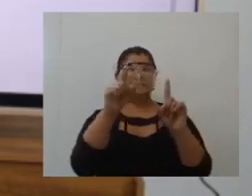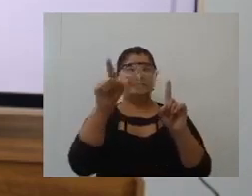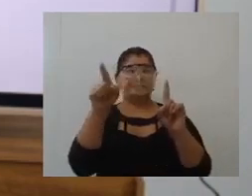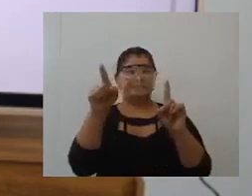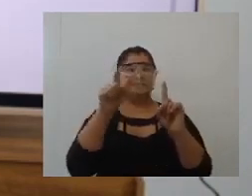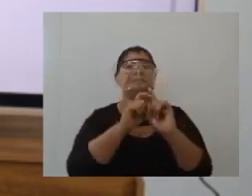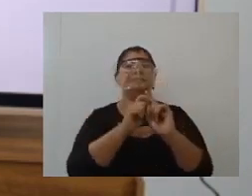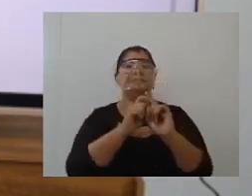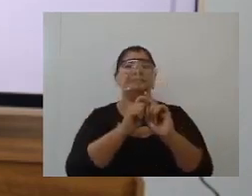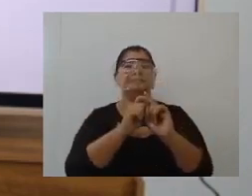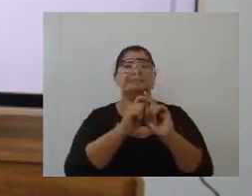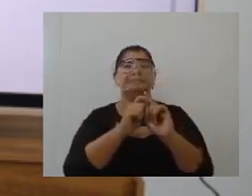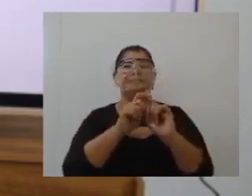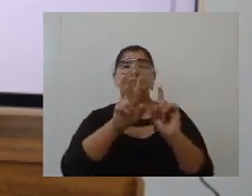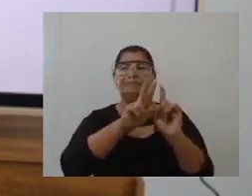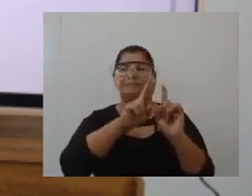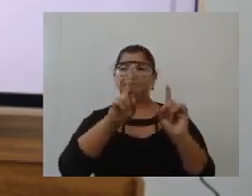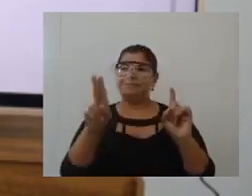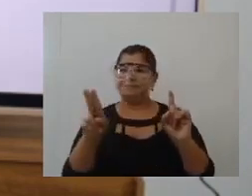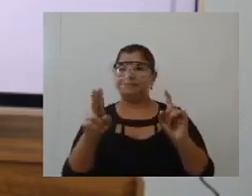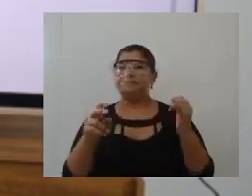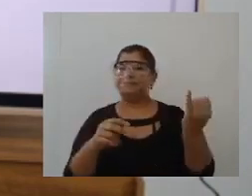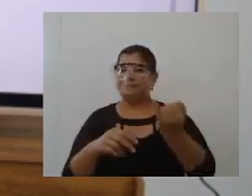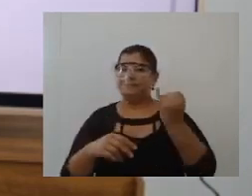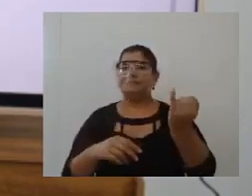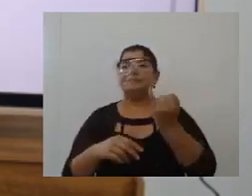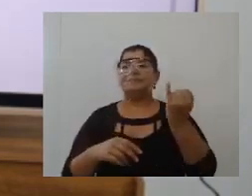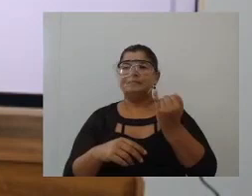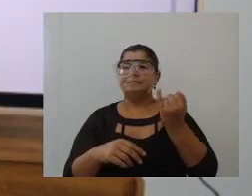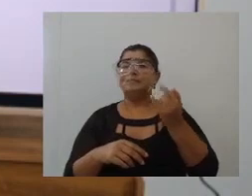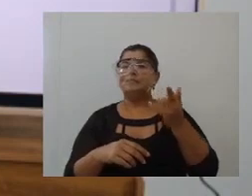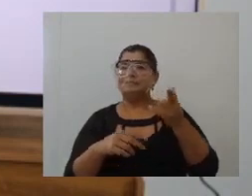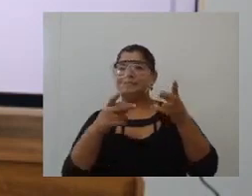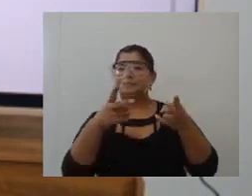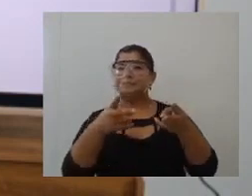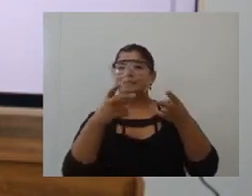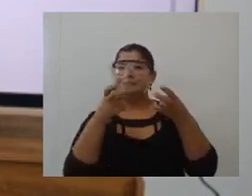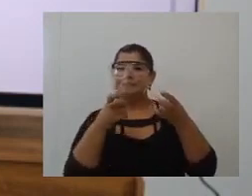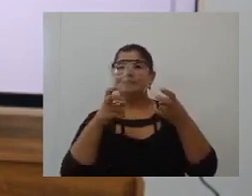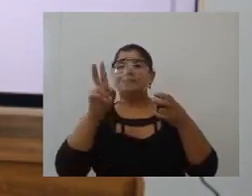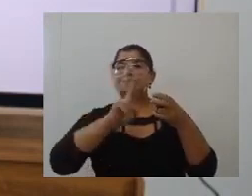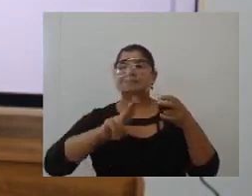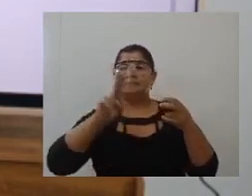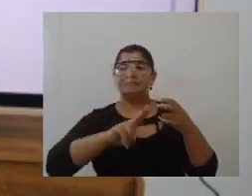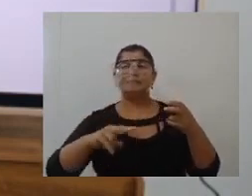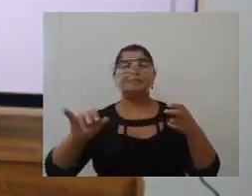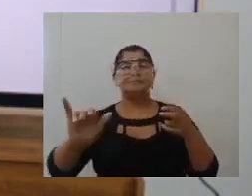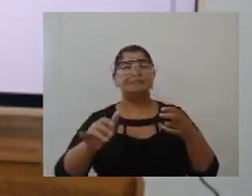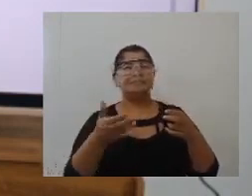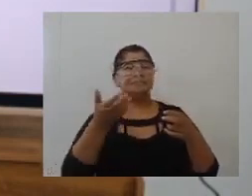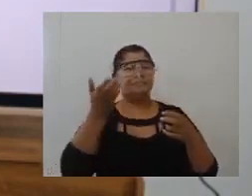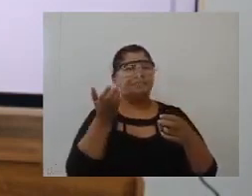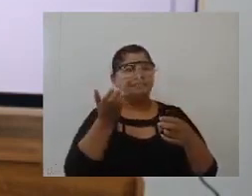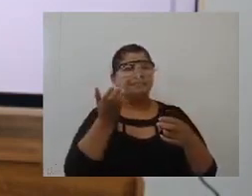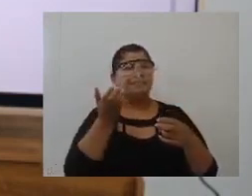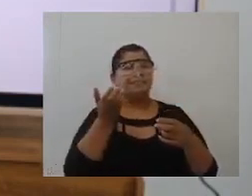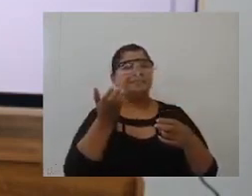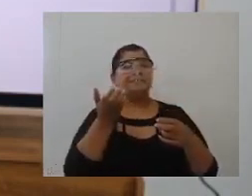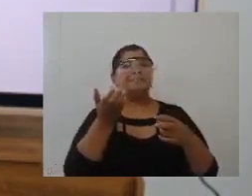é muito importante, é importante demais a gente perceber que o uso do celular hoje em dia